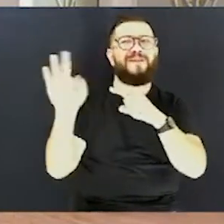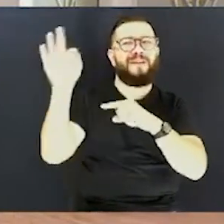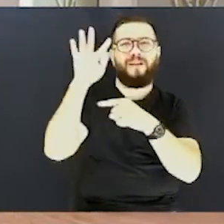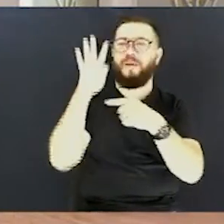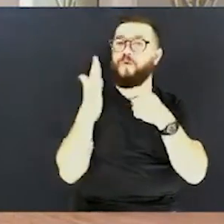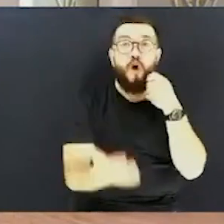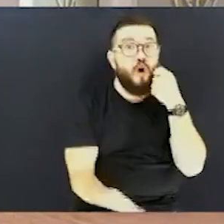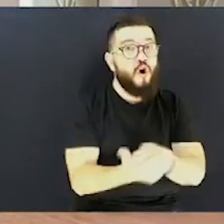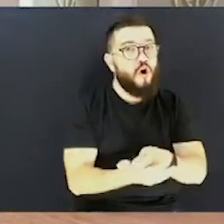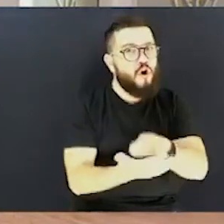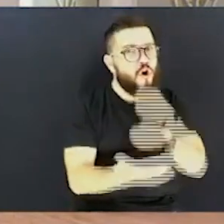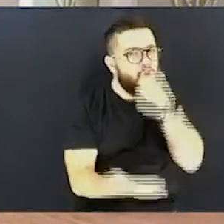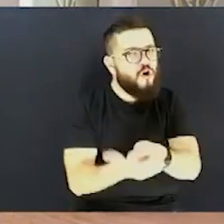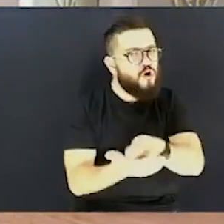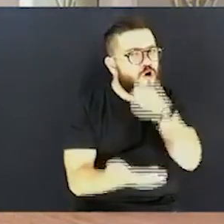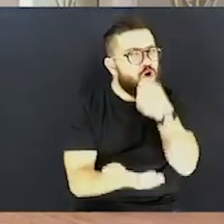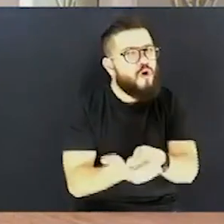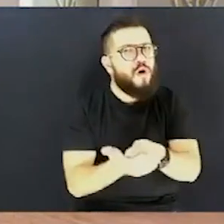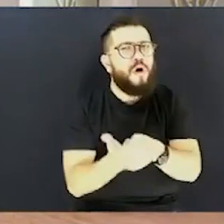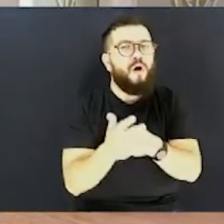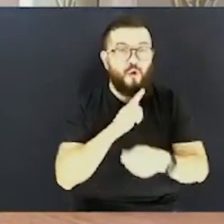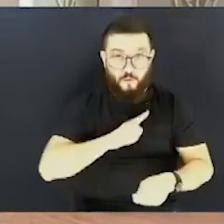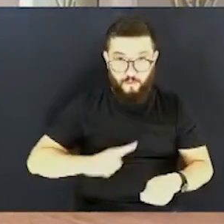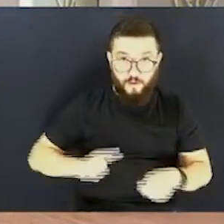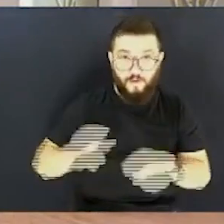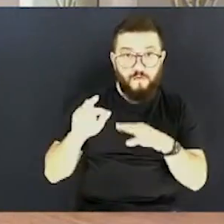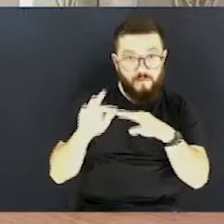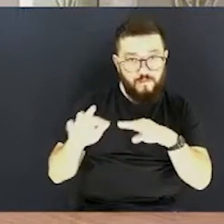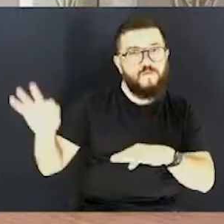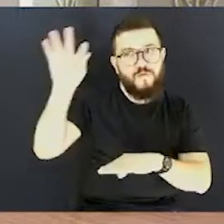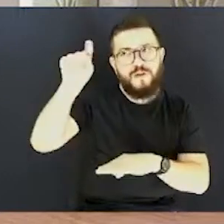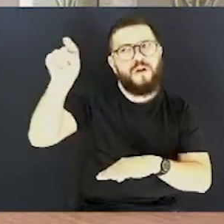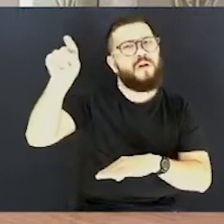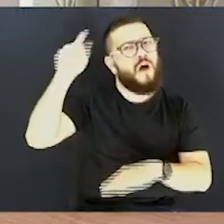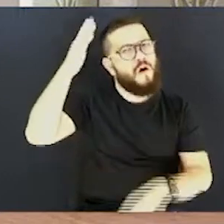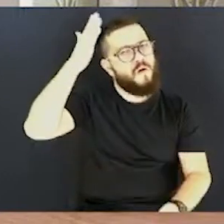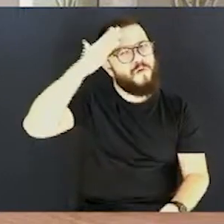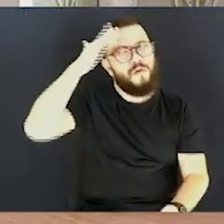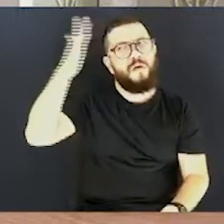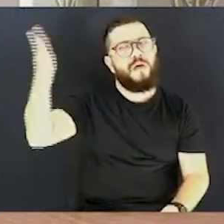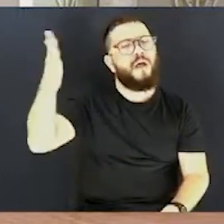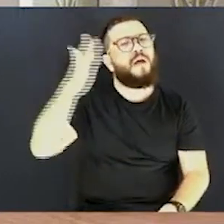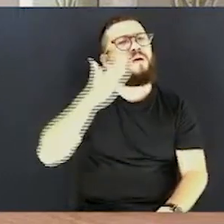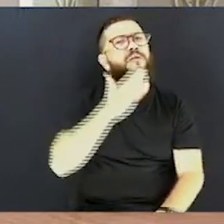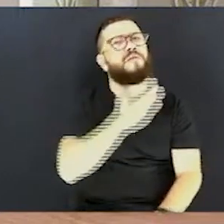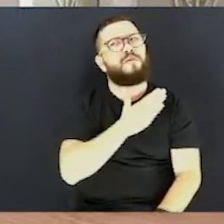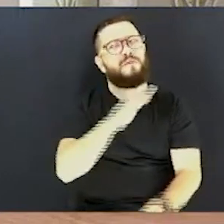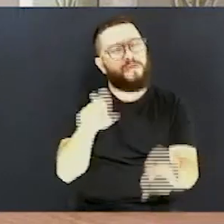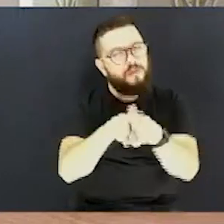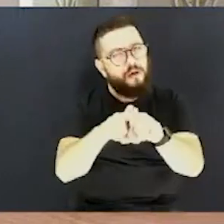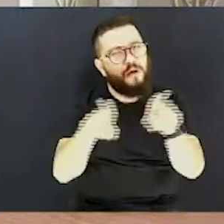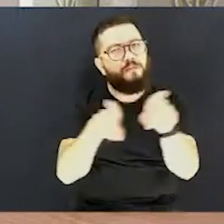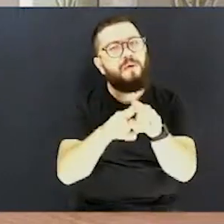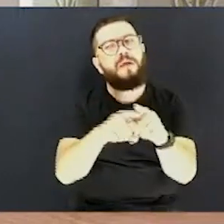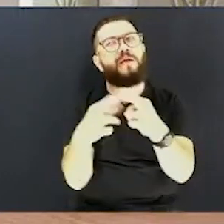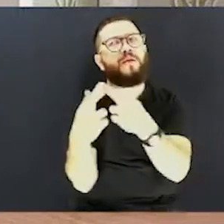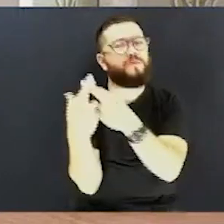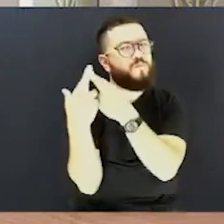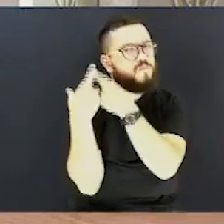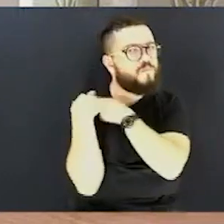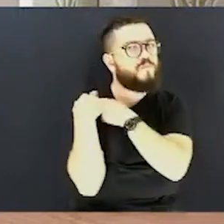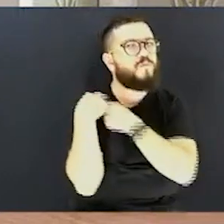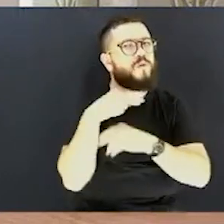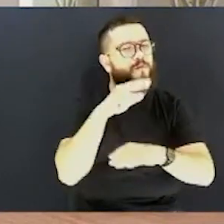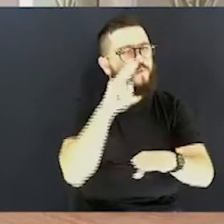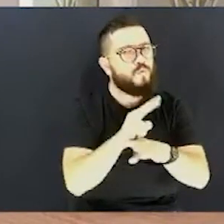obrigar que o governo federal seja responsável, junto com os municípios, por essa educação na primeira